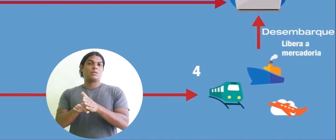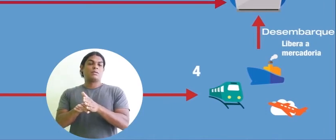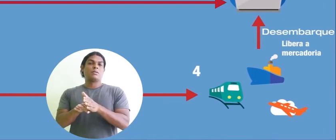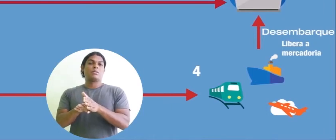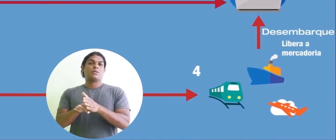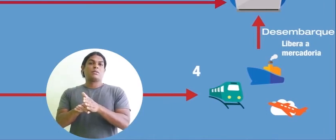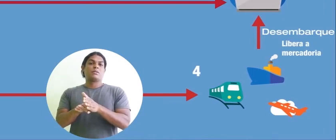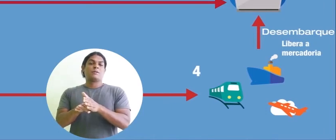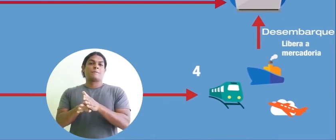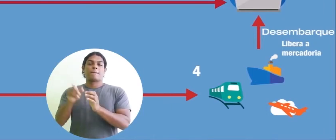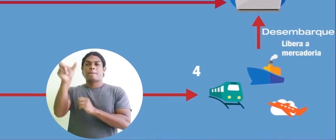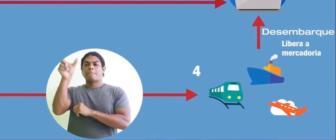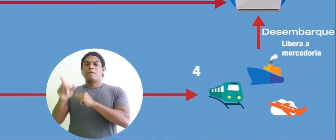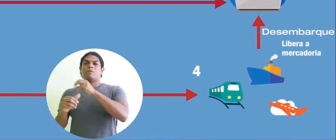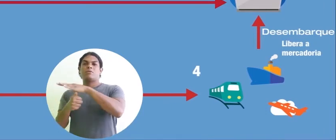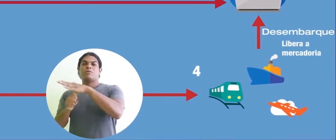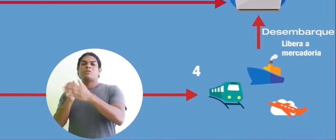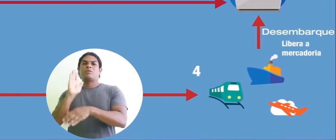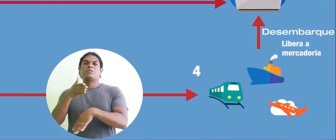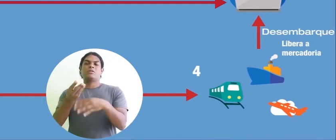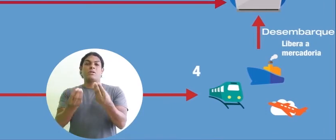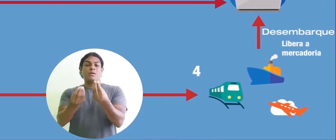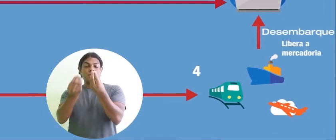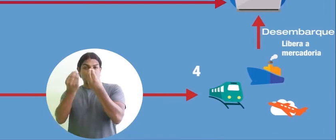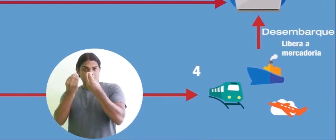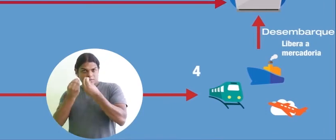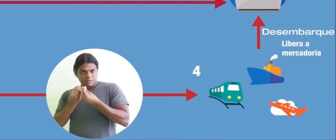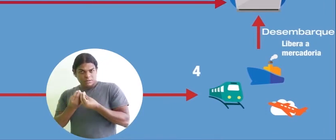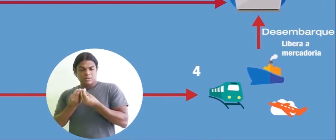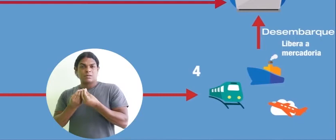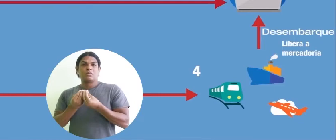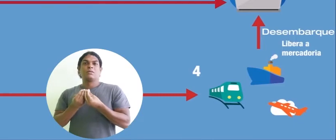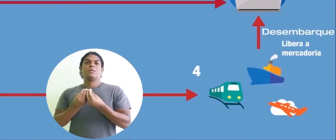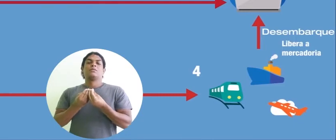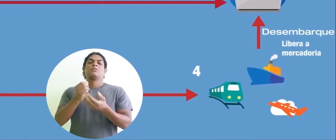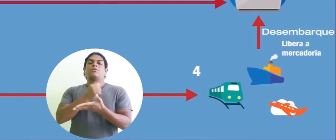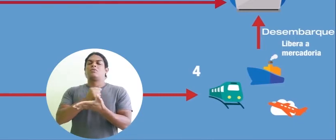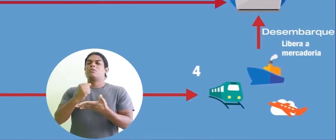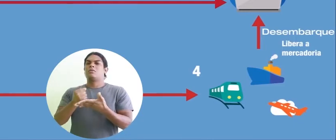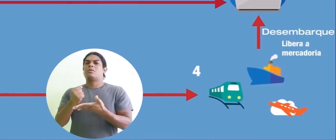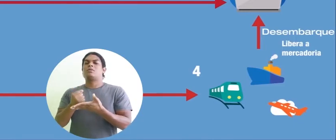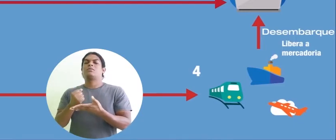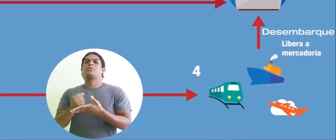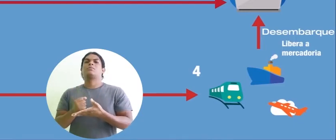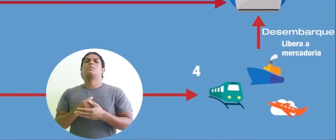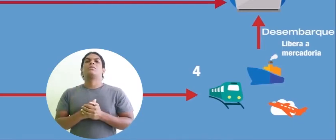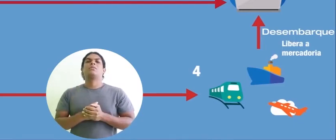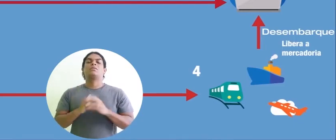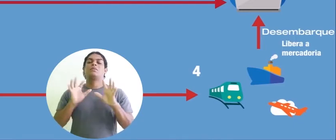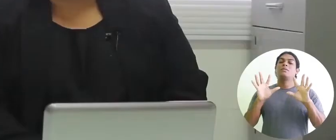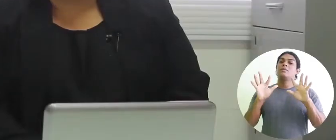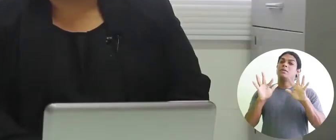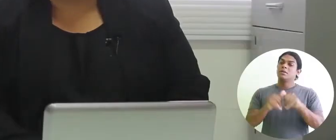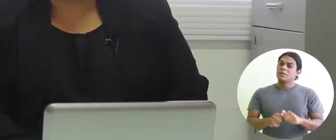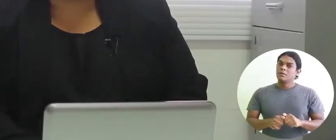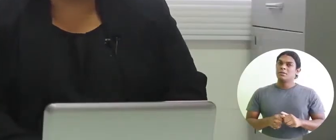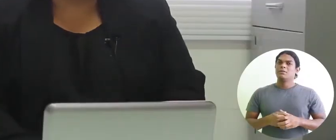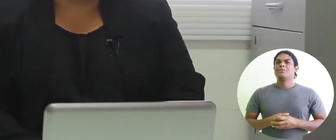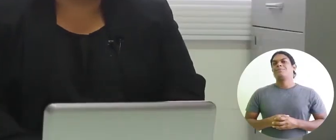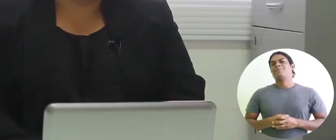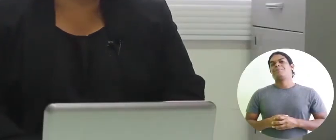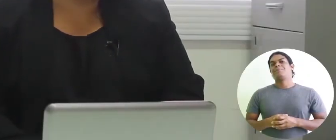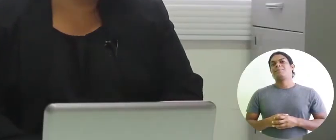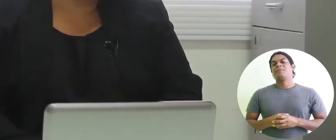mãos, recebe também juntamente a documentação, faz a liberação e finaliza-se a operação.